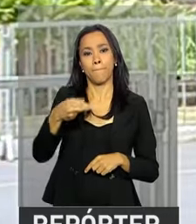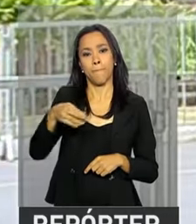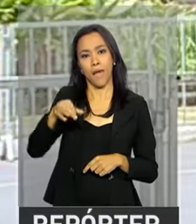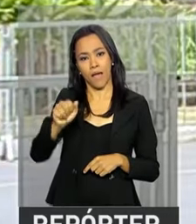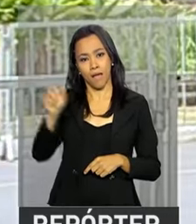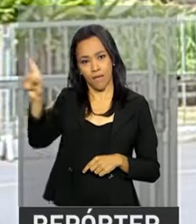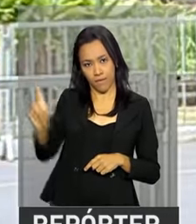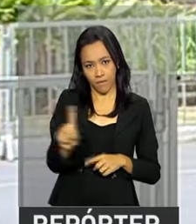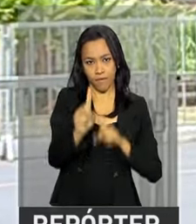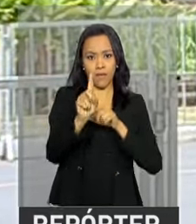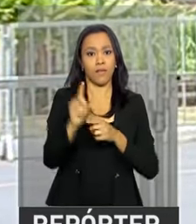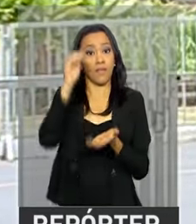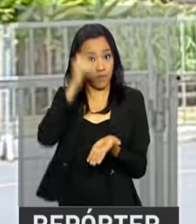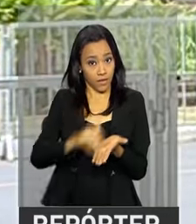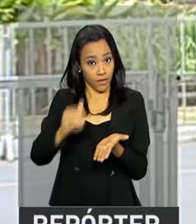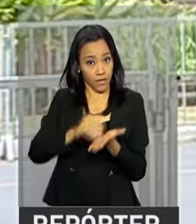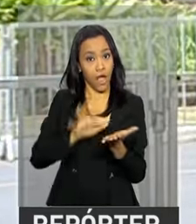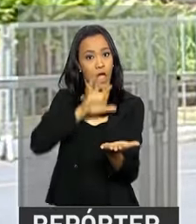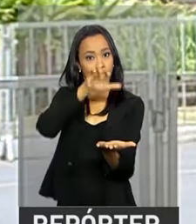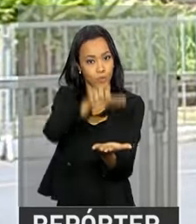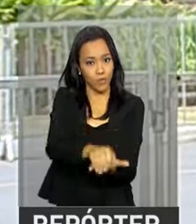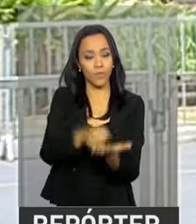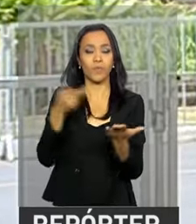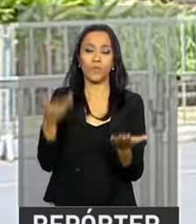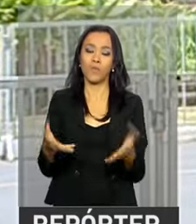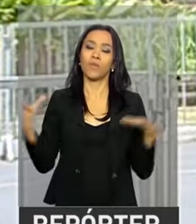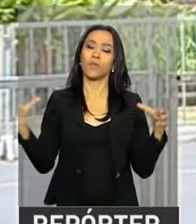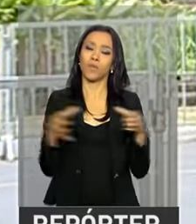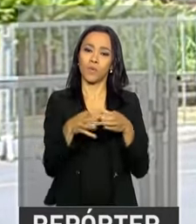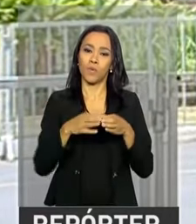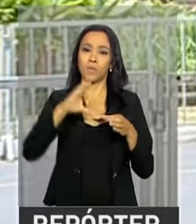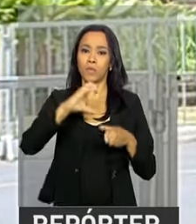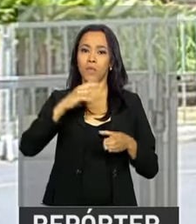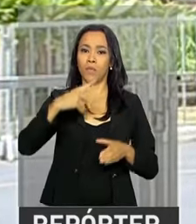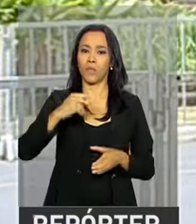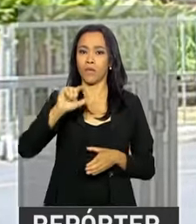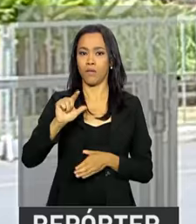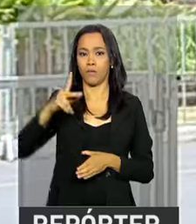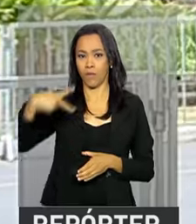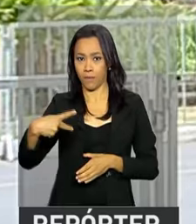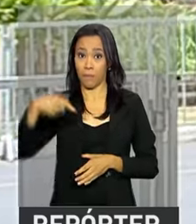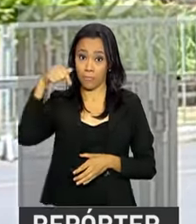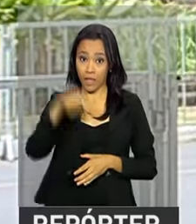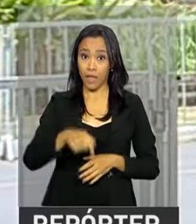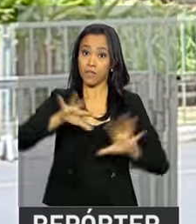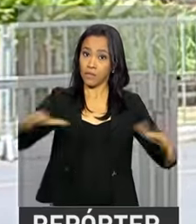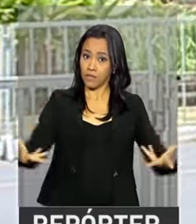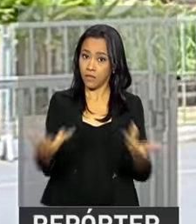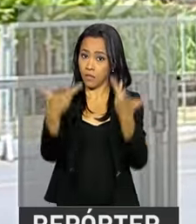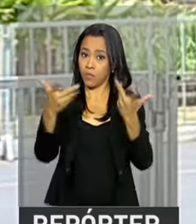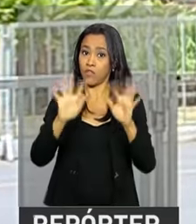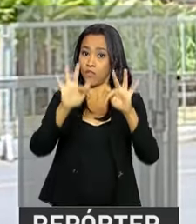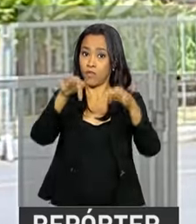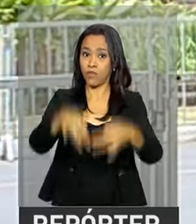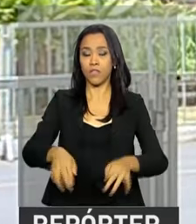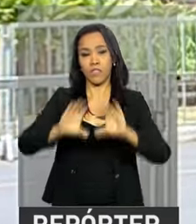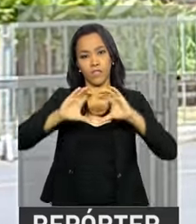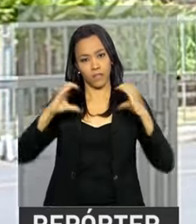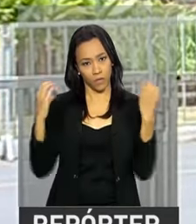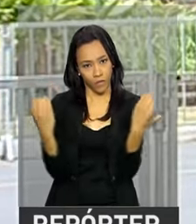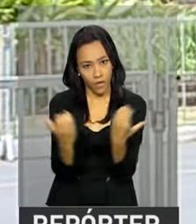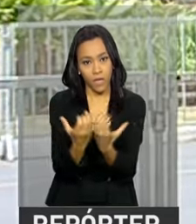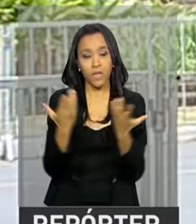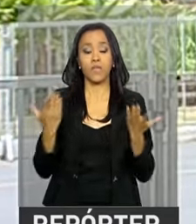príncipe assumiu a secretaria executiva da cplp nessa cerimônia de encerramento o Ministro das relações